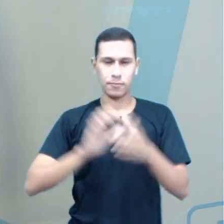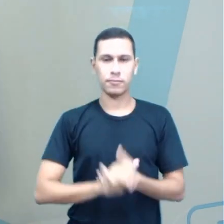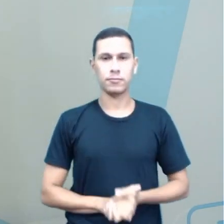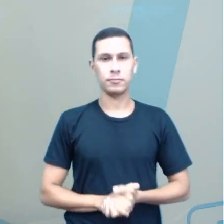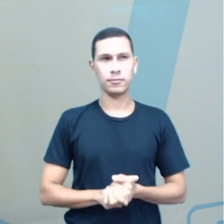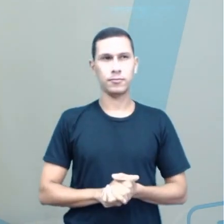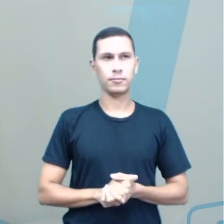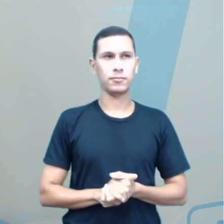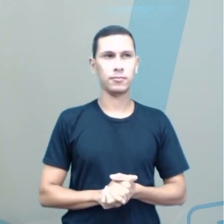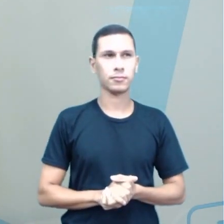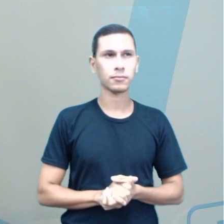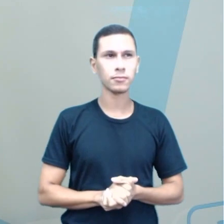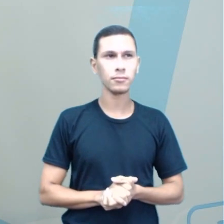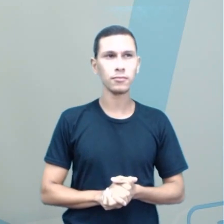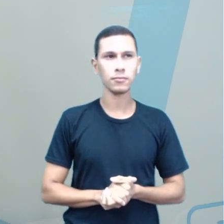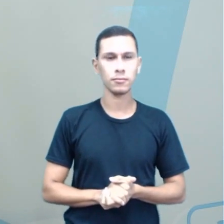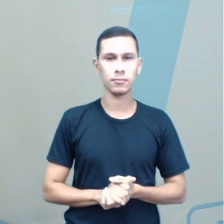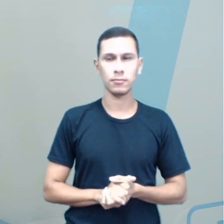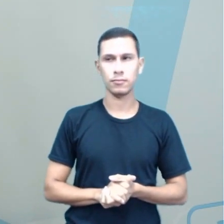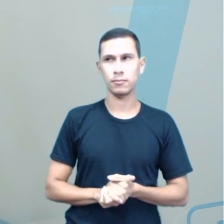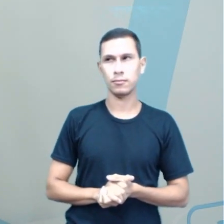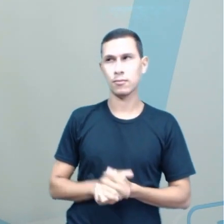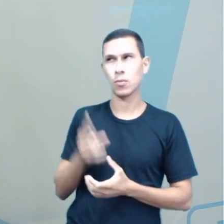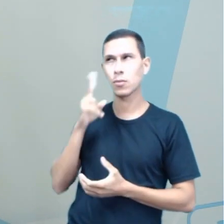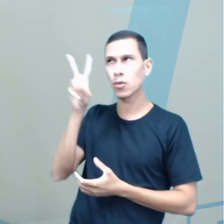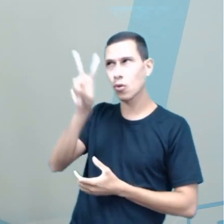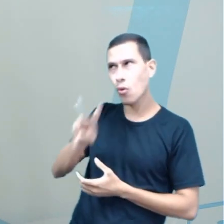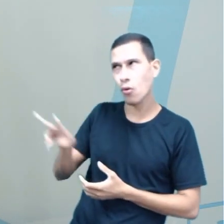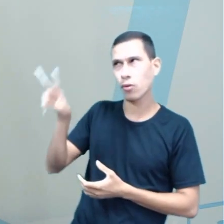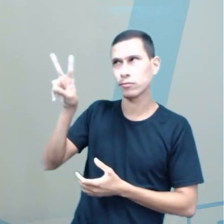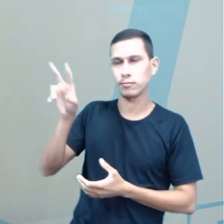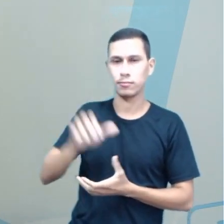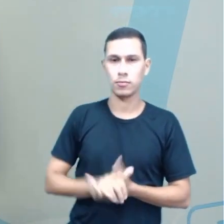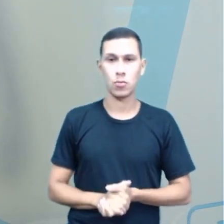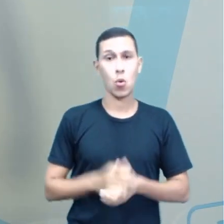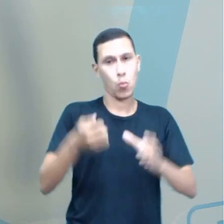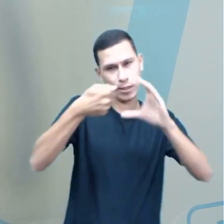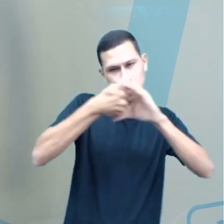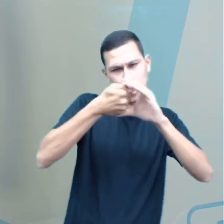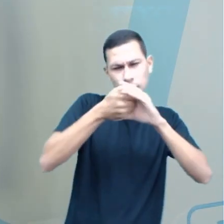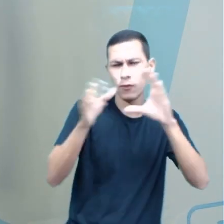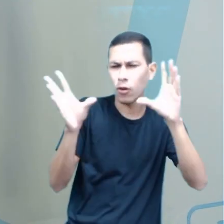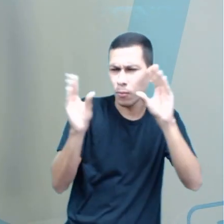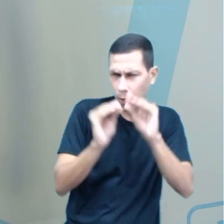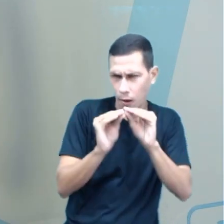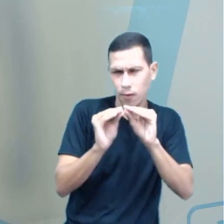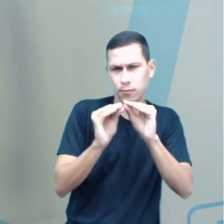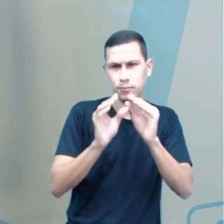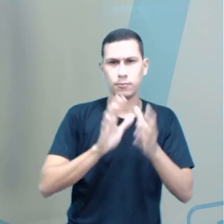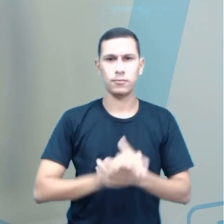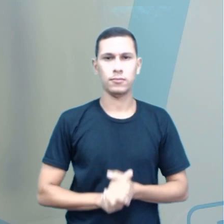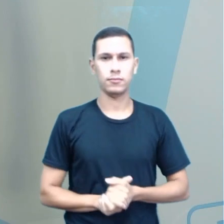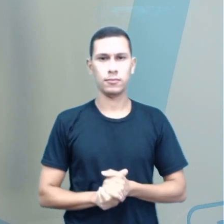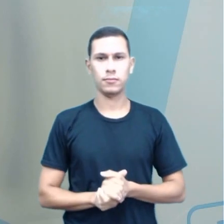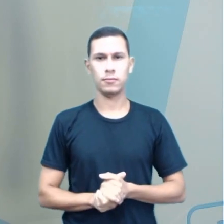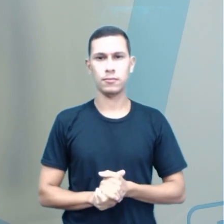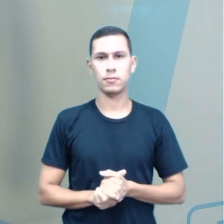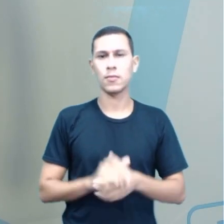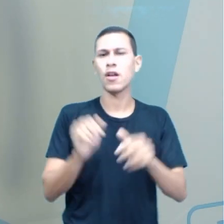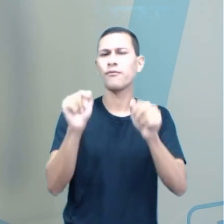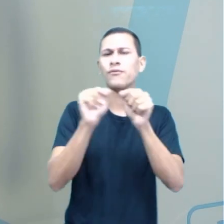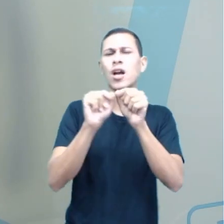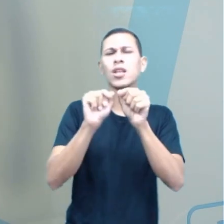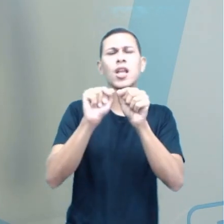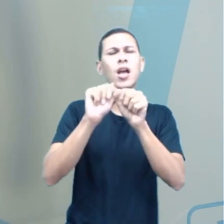Nesse caso aqui, na letra D, temos old. É um adjetivo curto, certo, gente? O que a gente vai fazer com um adjetivo